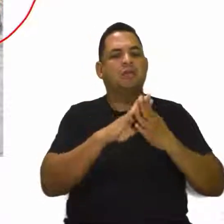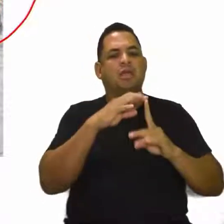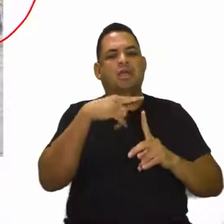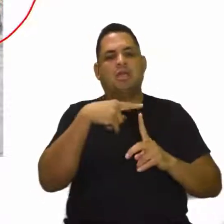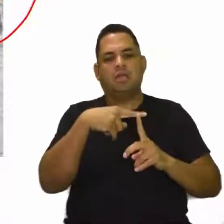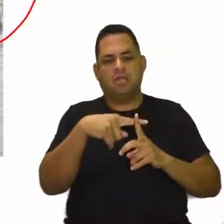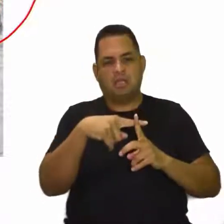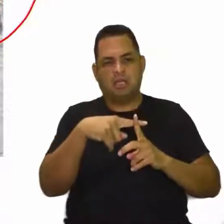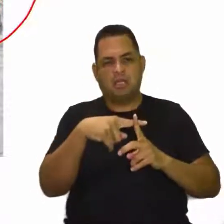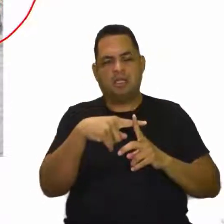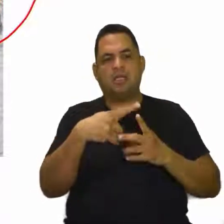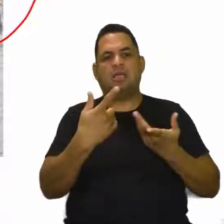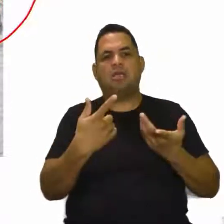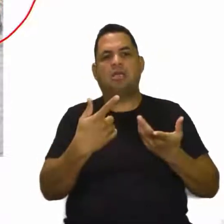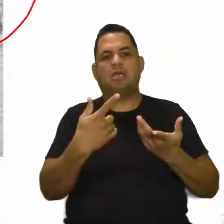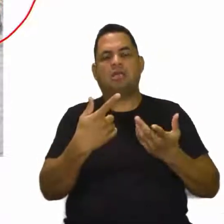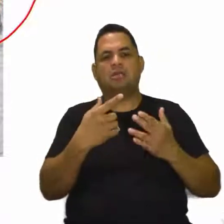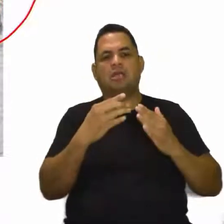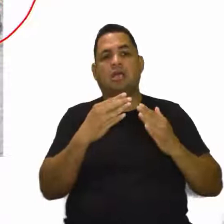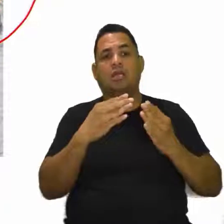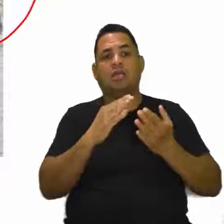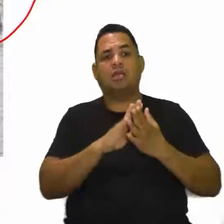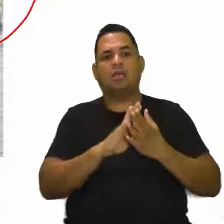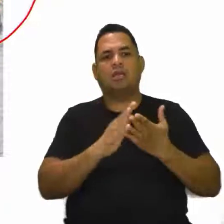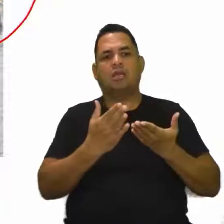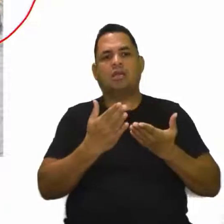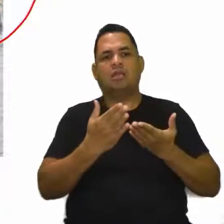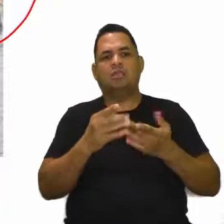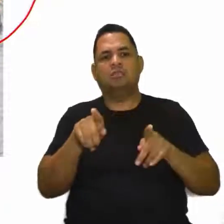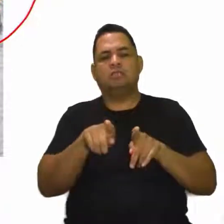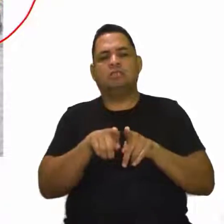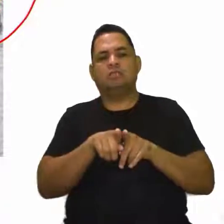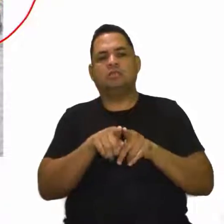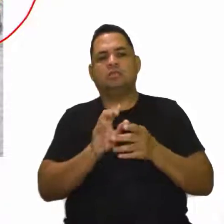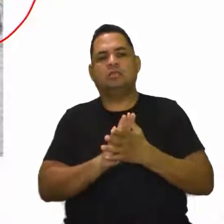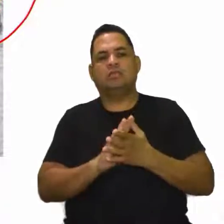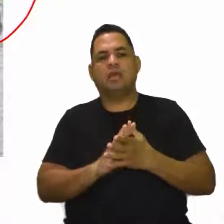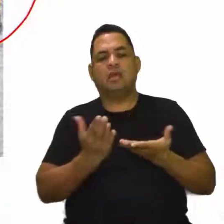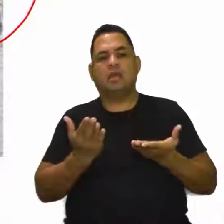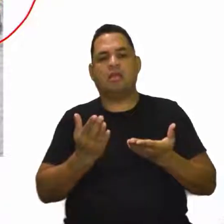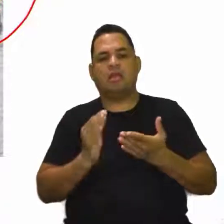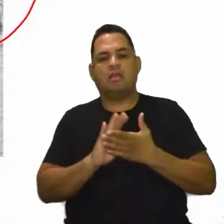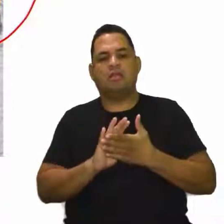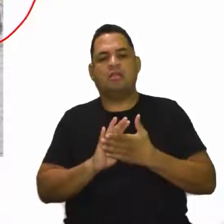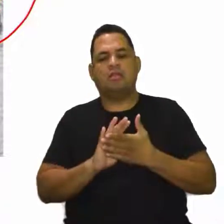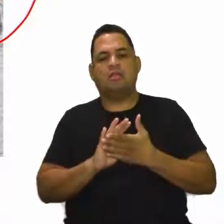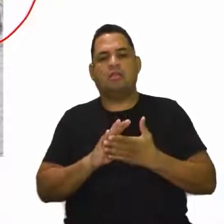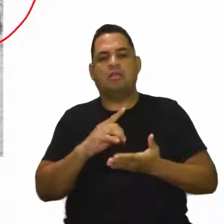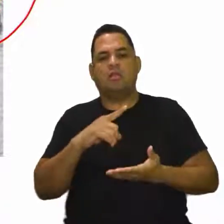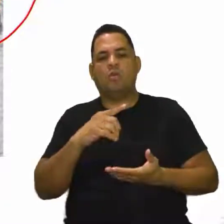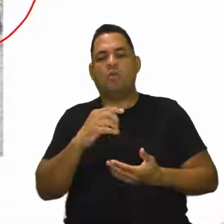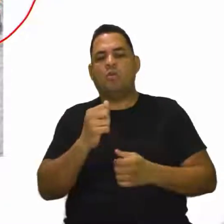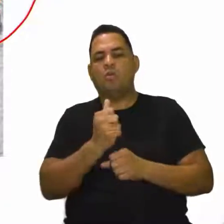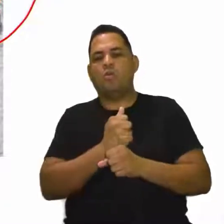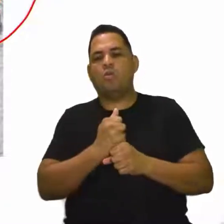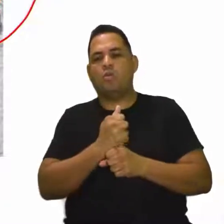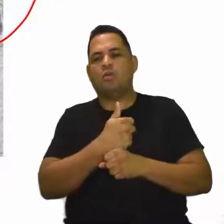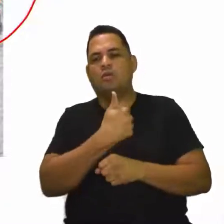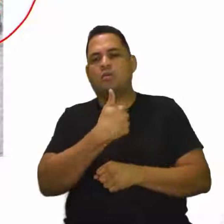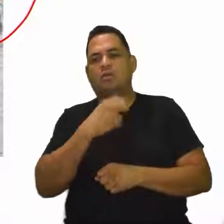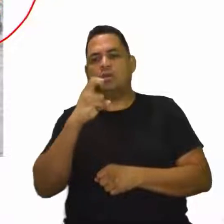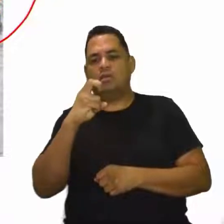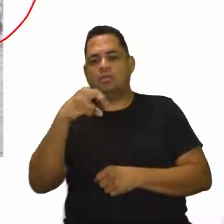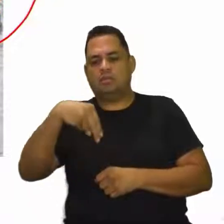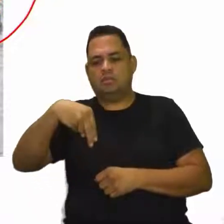elite, quem vai comandar esse golpe é, de fato, os militares. Isso no dia 15 de